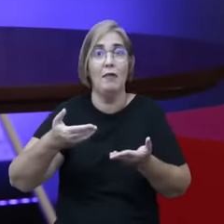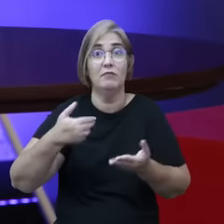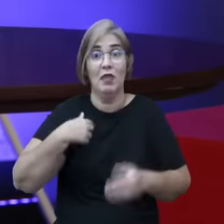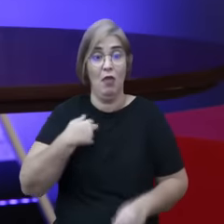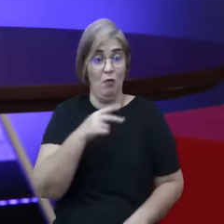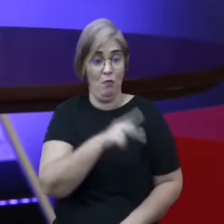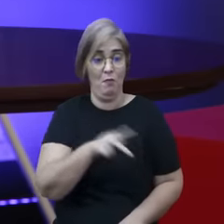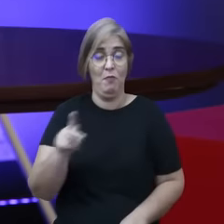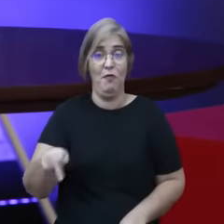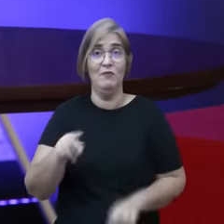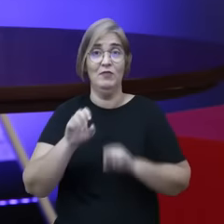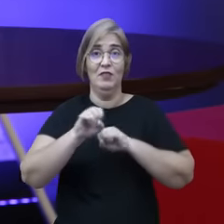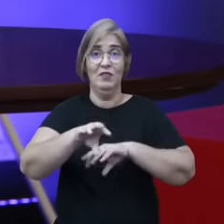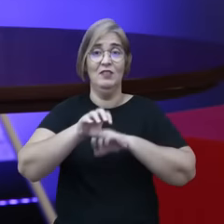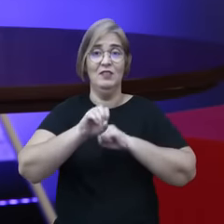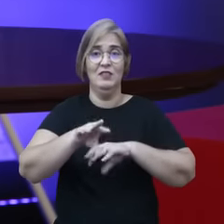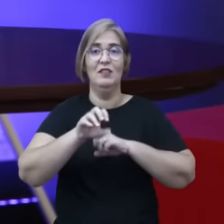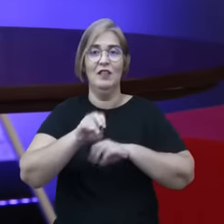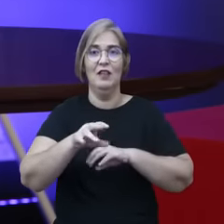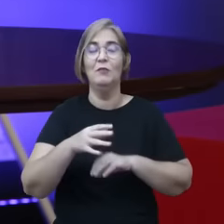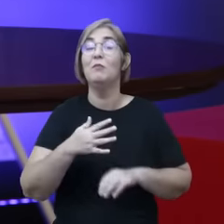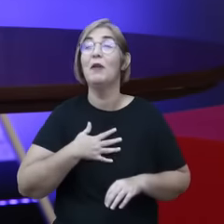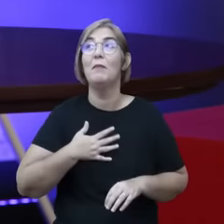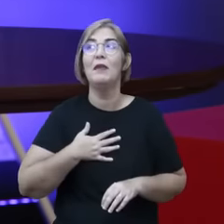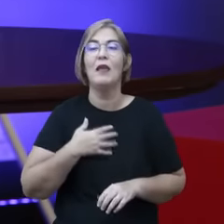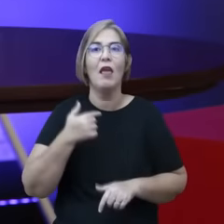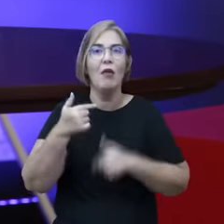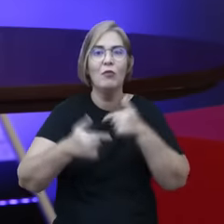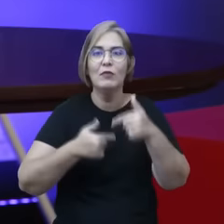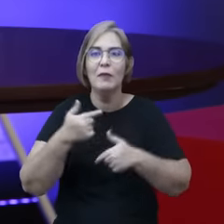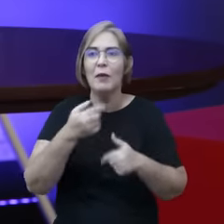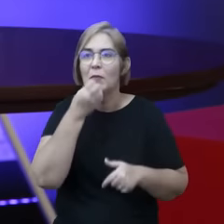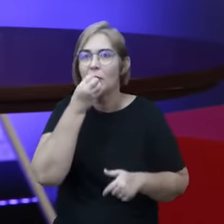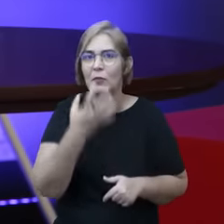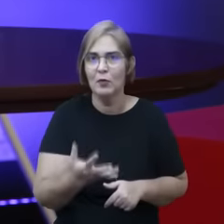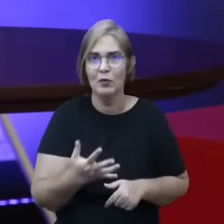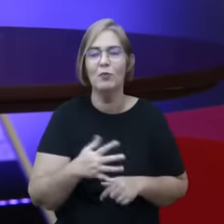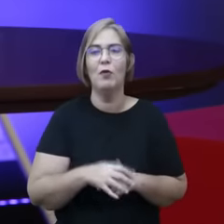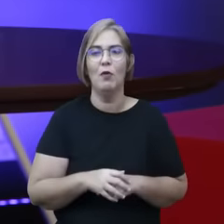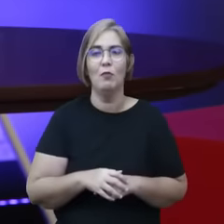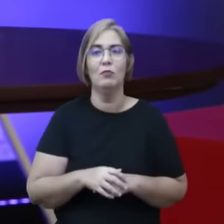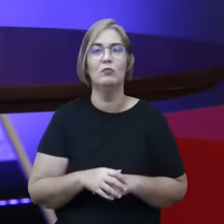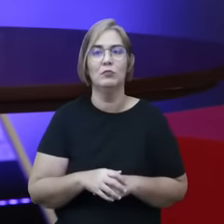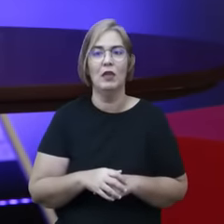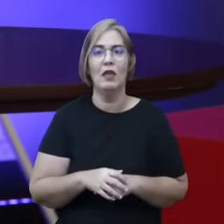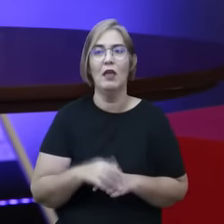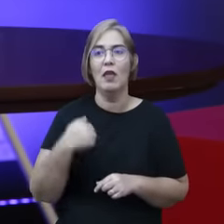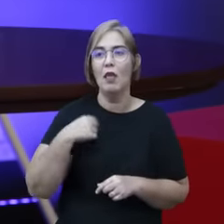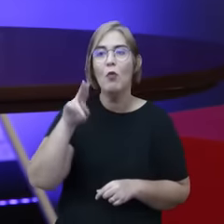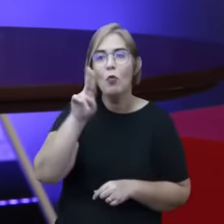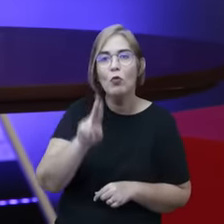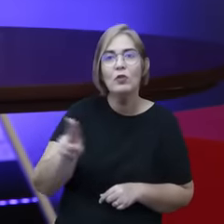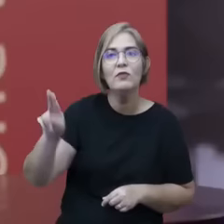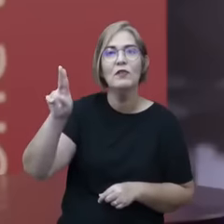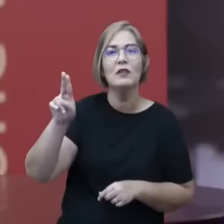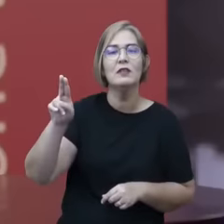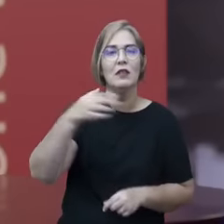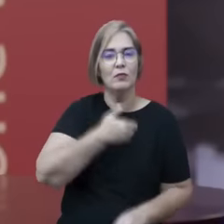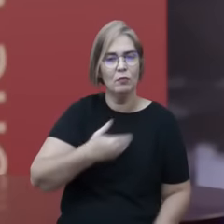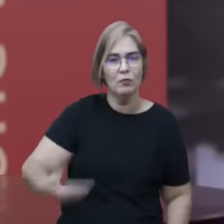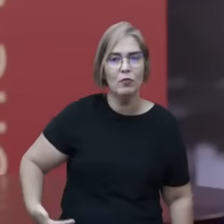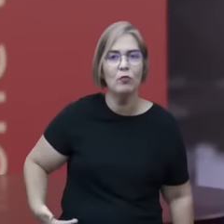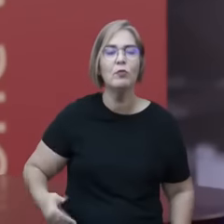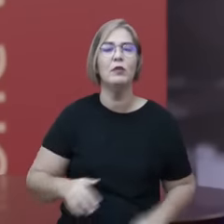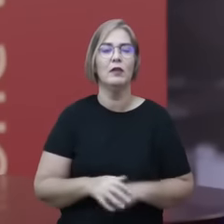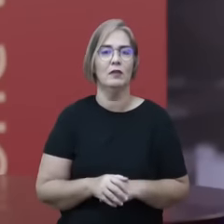Eh é uma tarefa do professor de filosofia, tarefa do professor de uma universidade pública, porque um dos braços, uma das dimensões da universidade é a